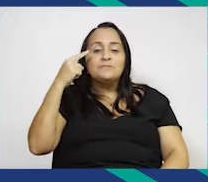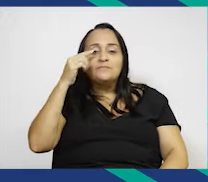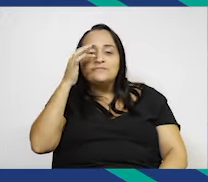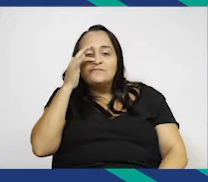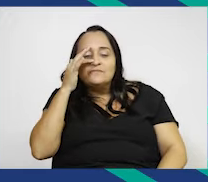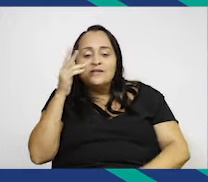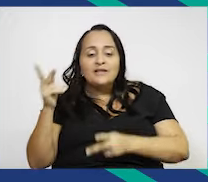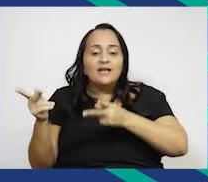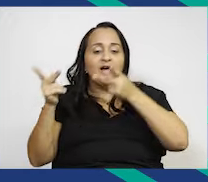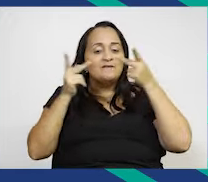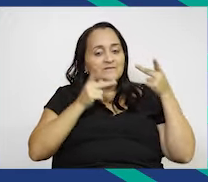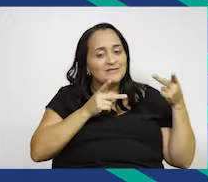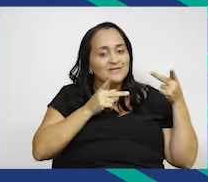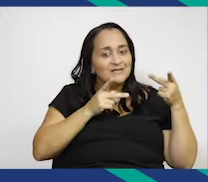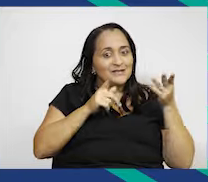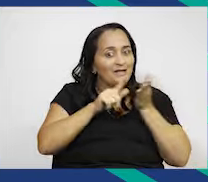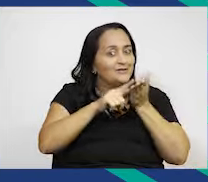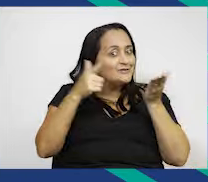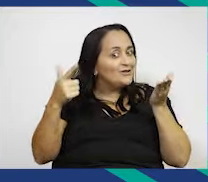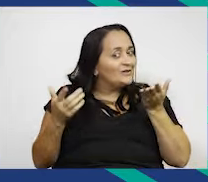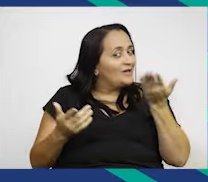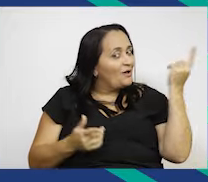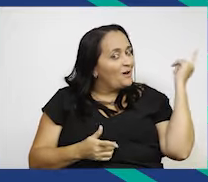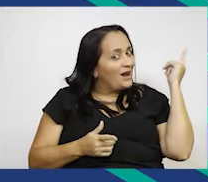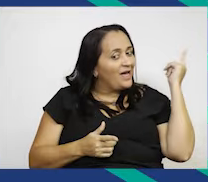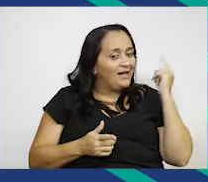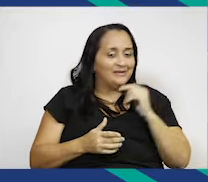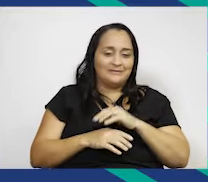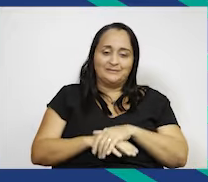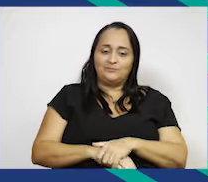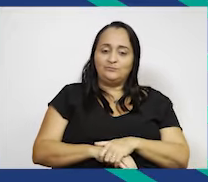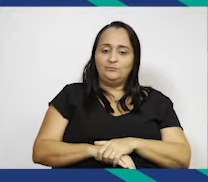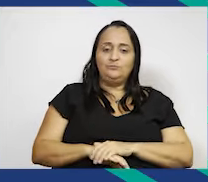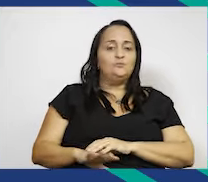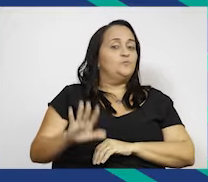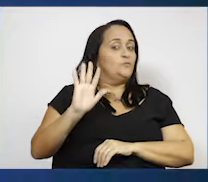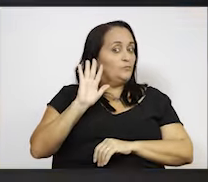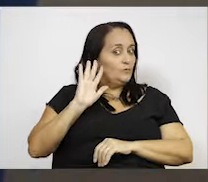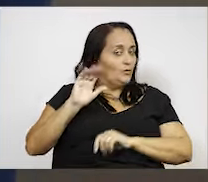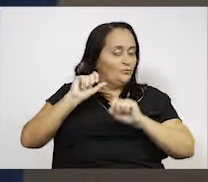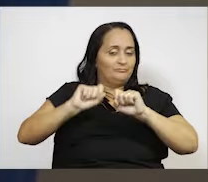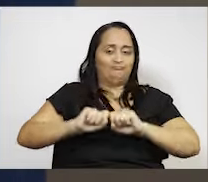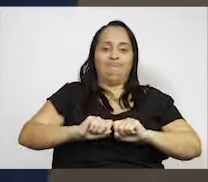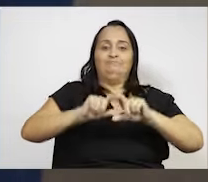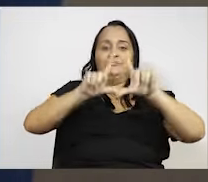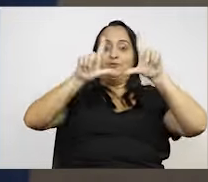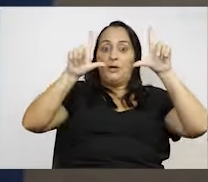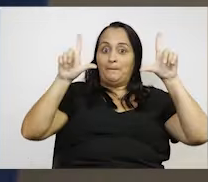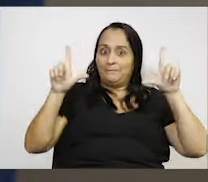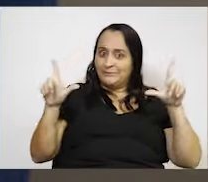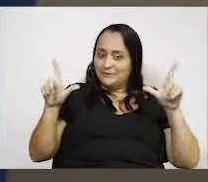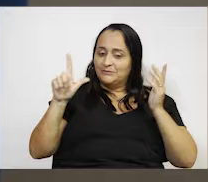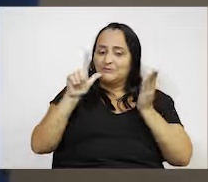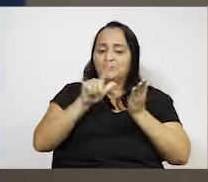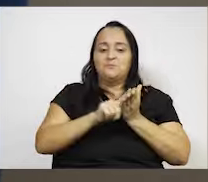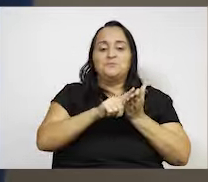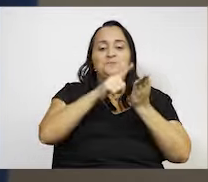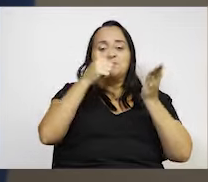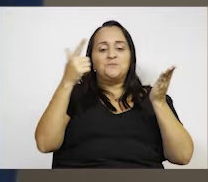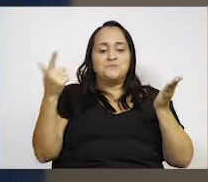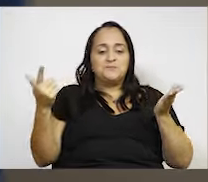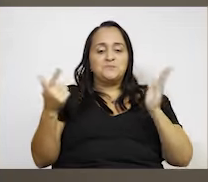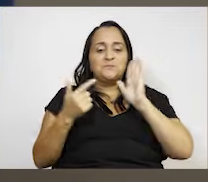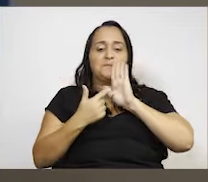um pedacinho da nossa visita lá no jornal. Vem comigo, vem. Estou abrindo aqui o jornal que a gente vai